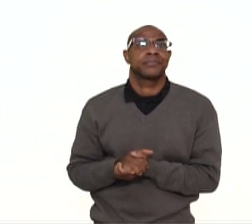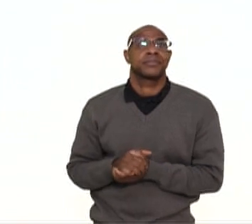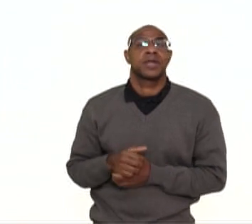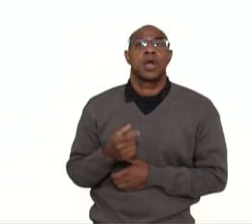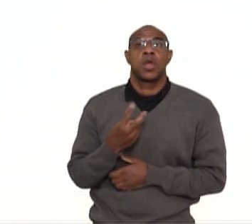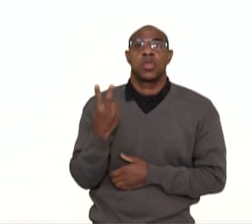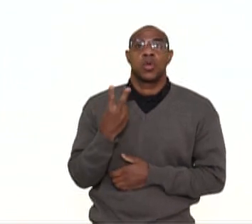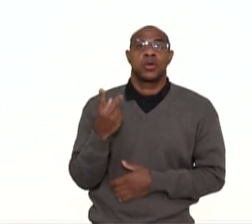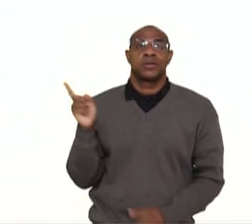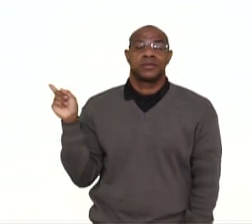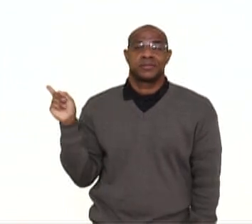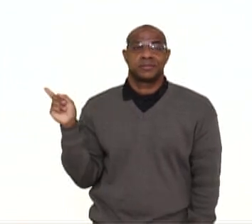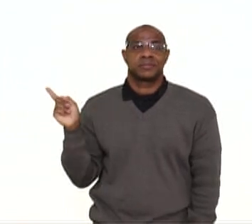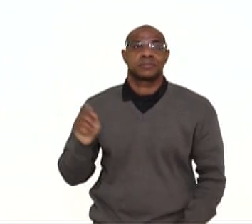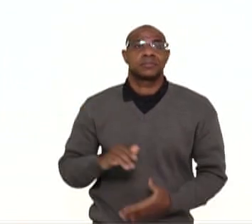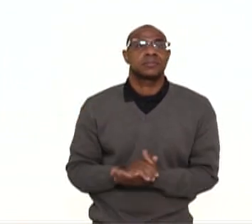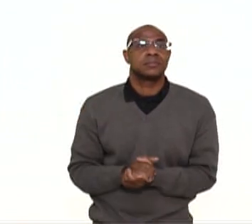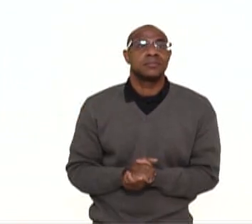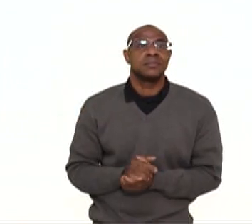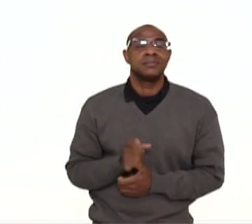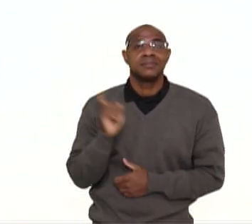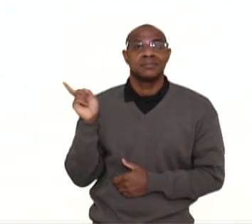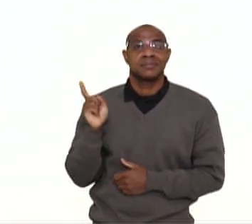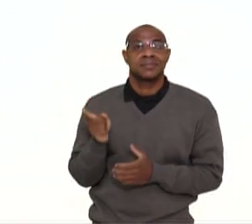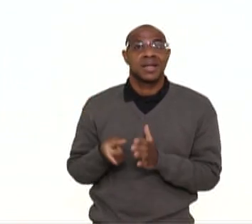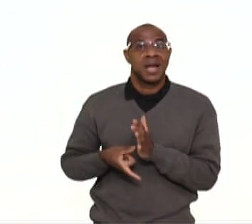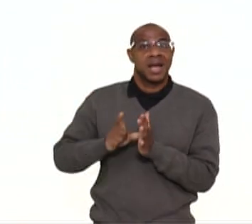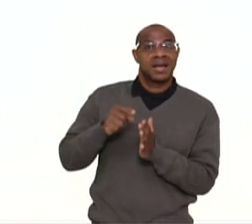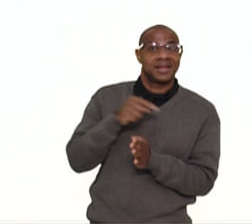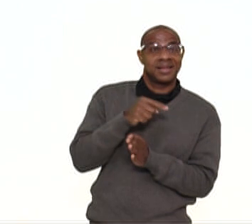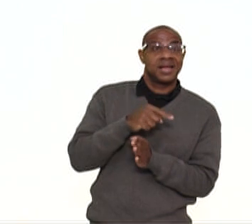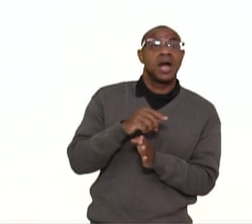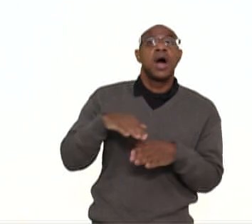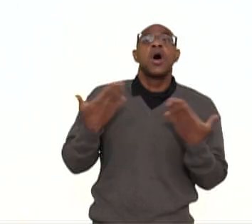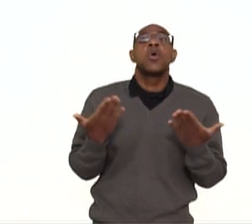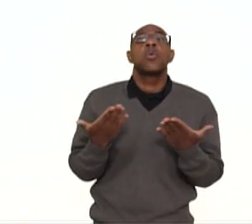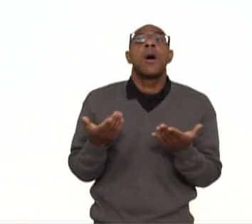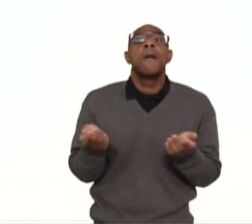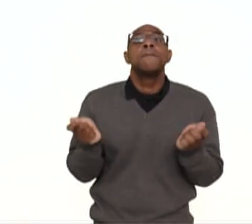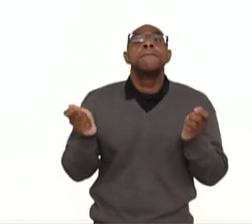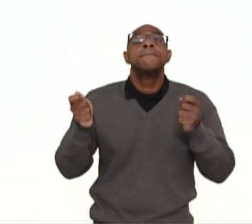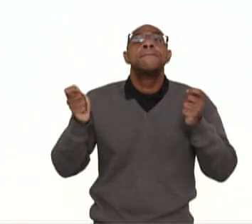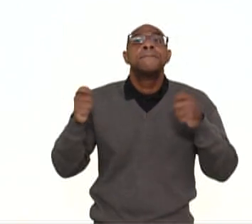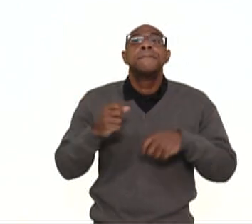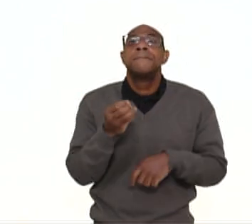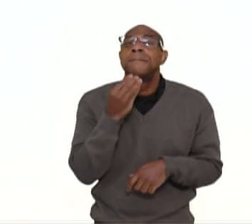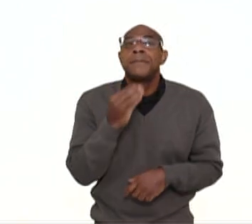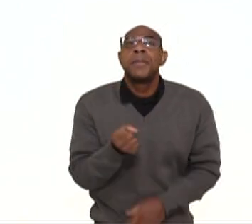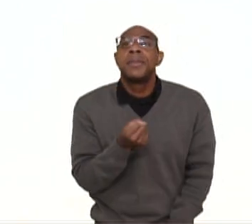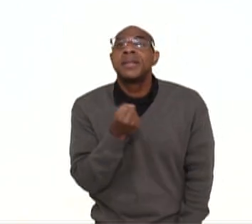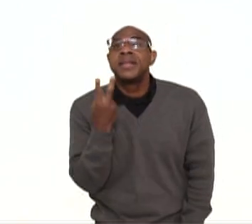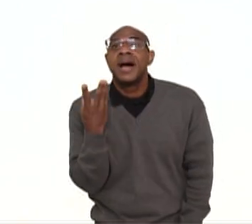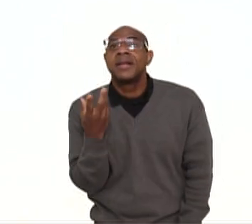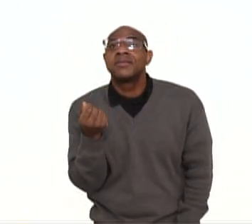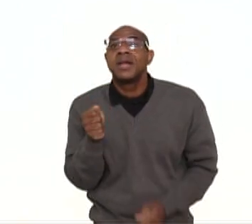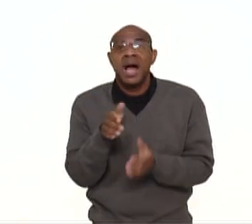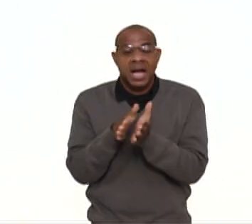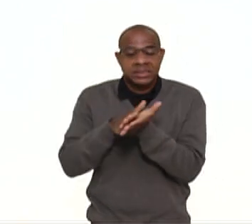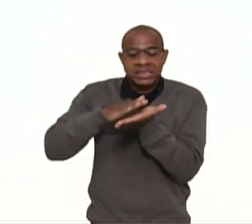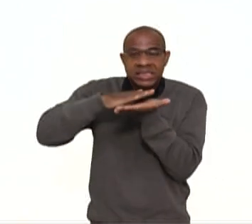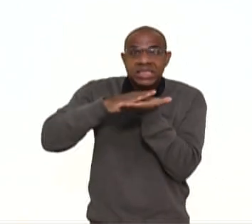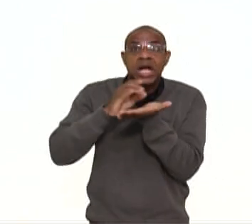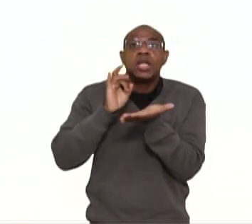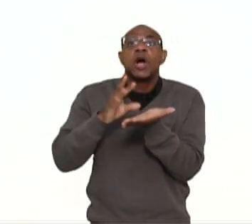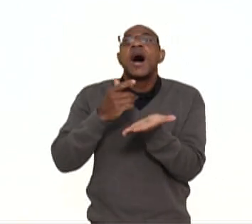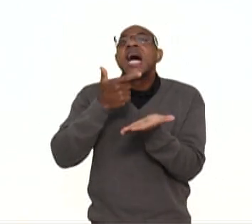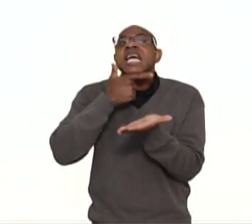Exercício 2. Na situação anterior, qual é a probabilidade de que o sanduíche montado seja de queijo?